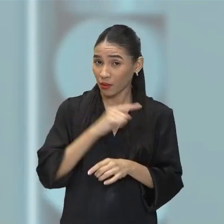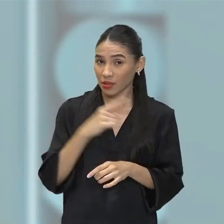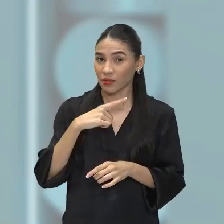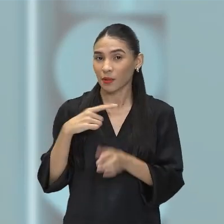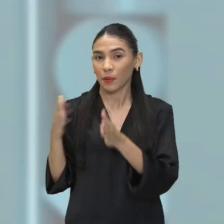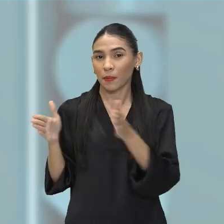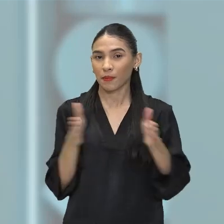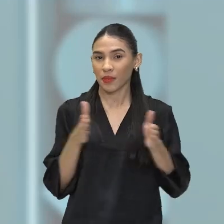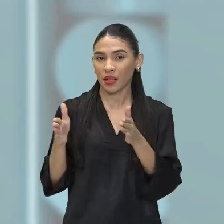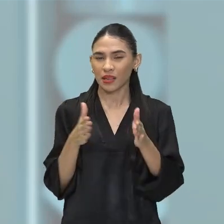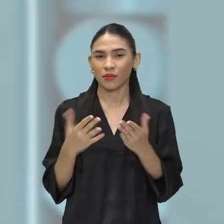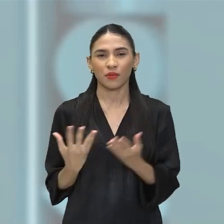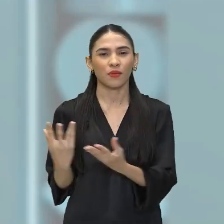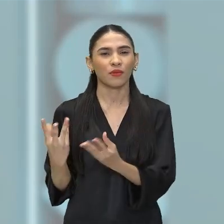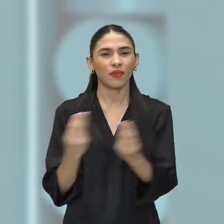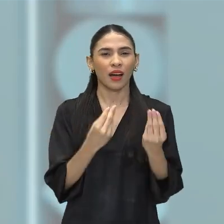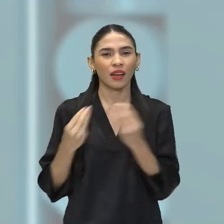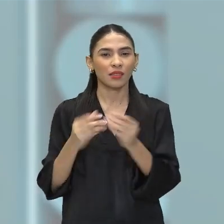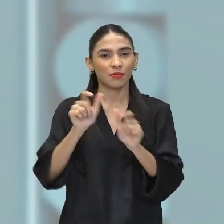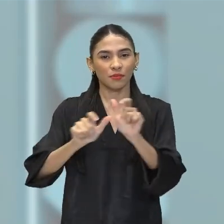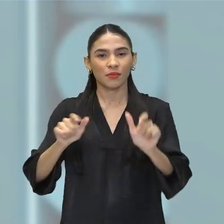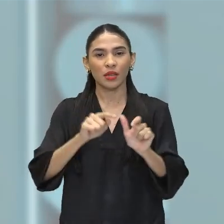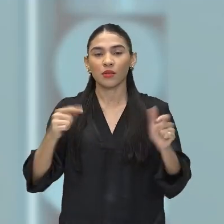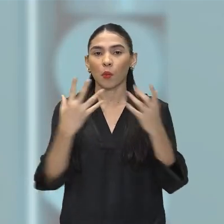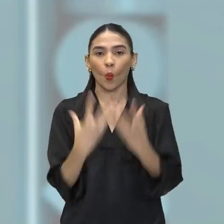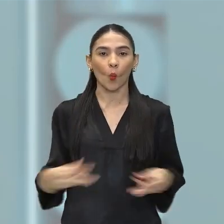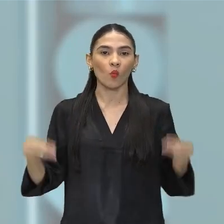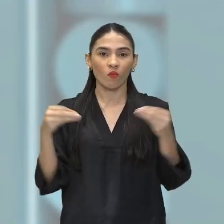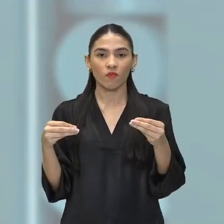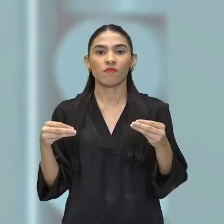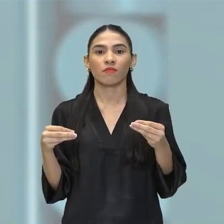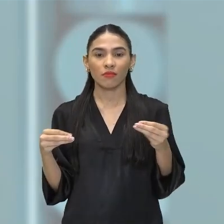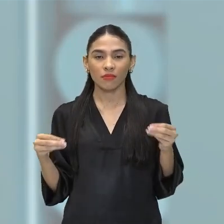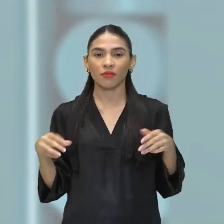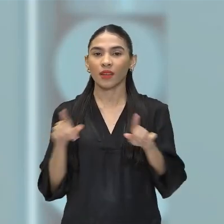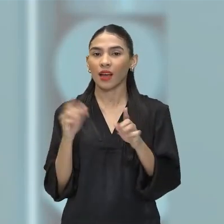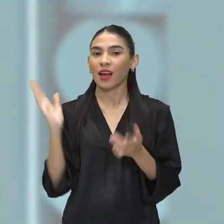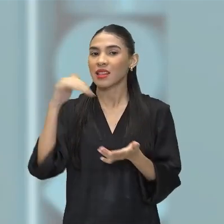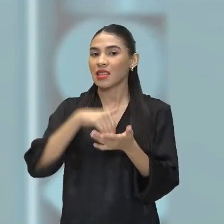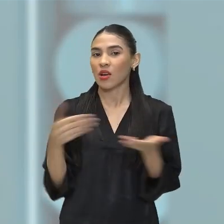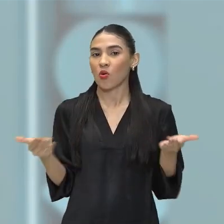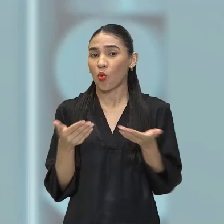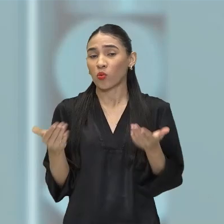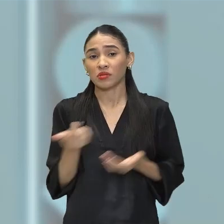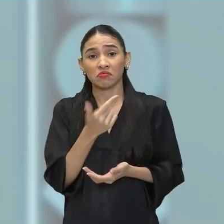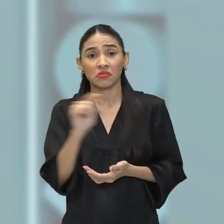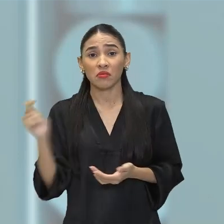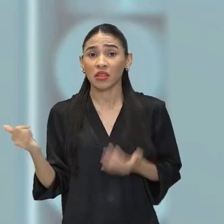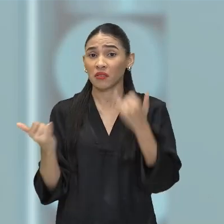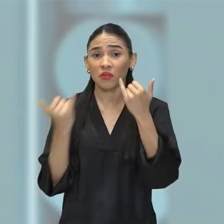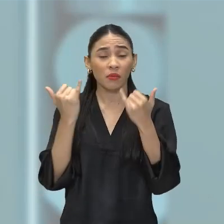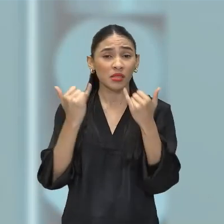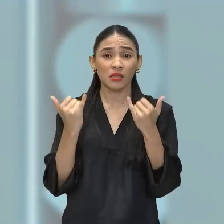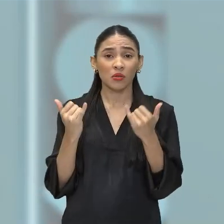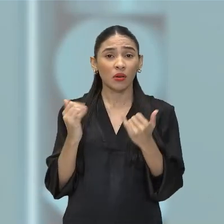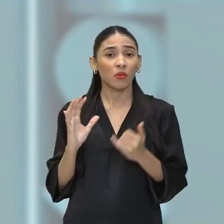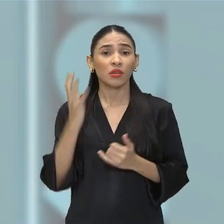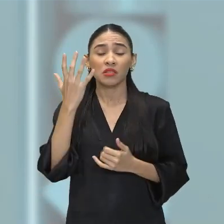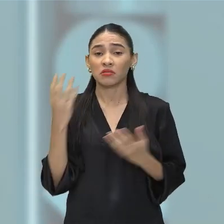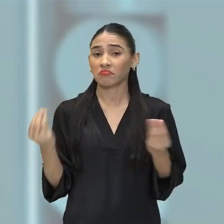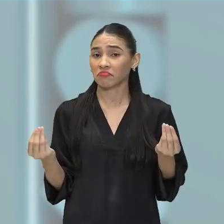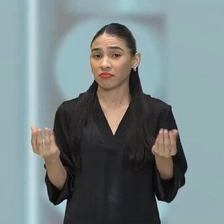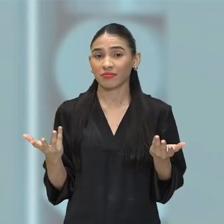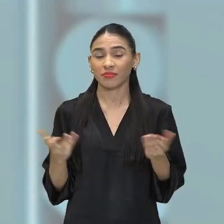em que muitas pessoas desapareceram, muitas pessoas essas que até hoje não temos informação do que ocorreu com essas